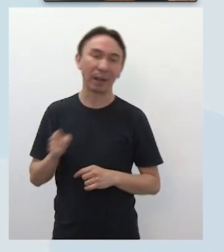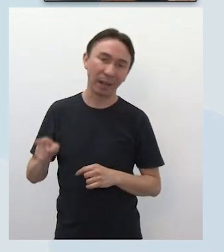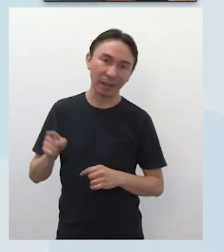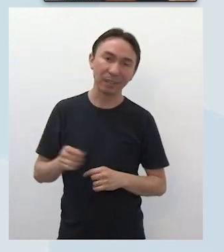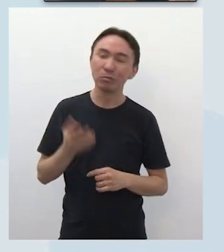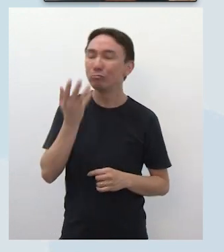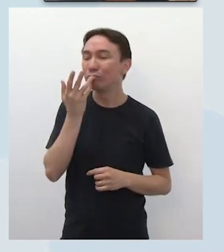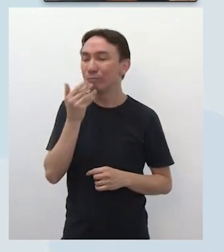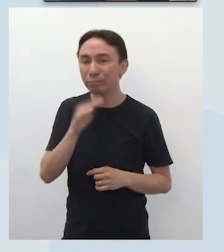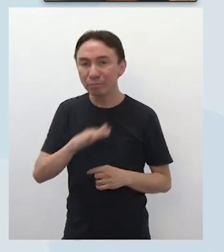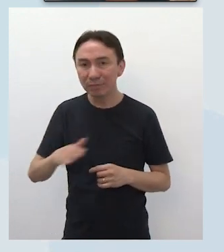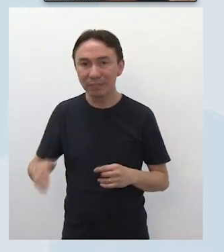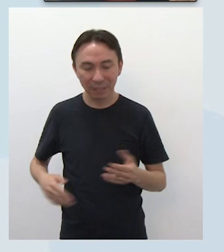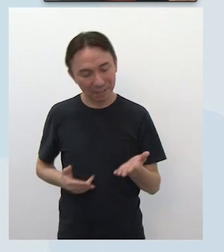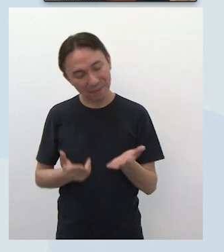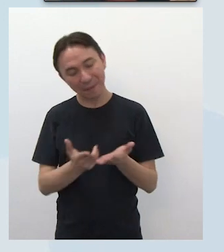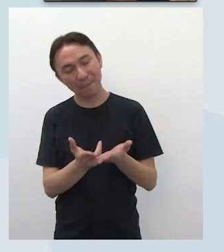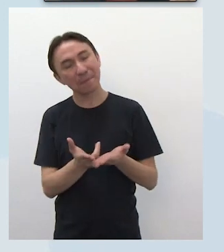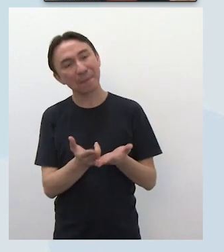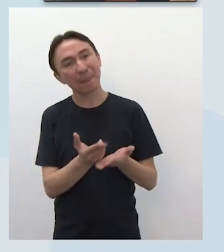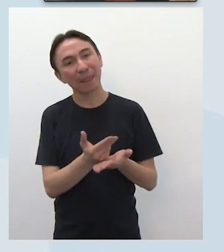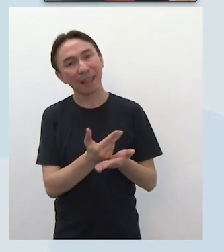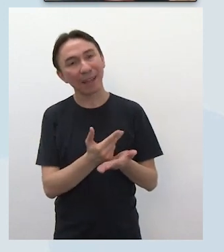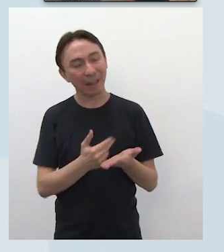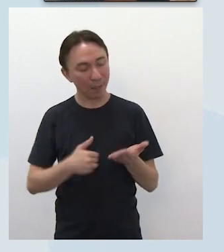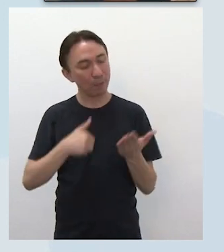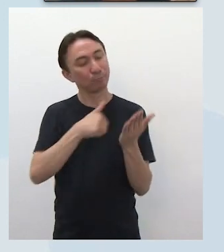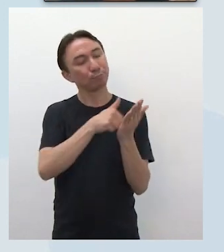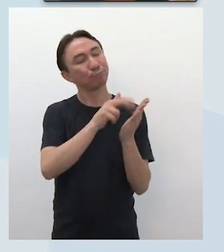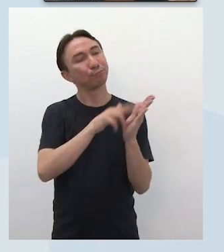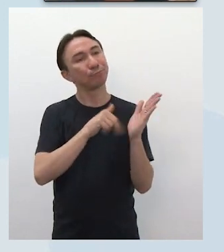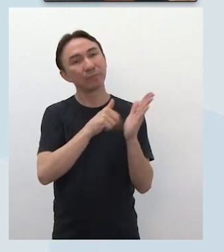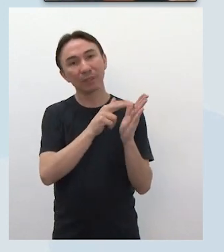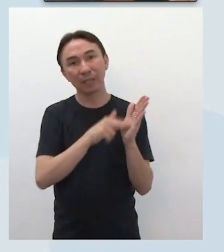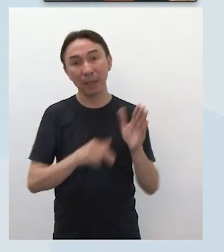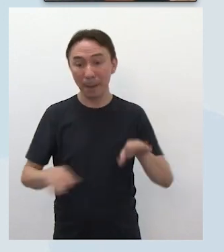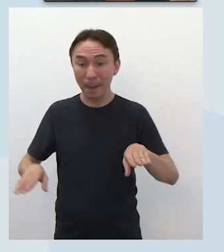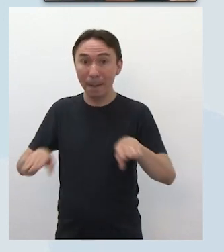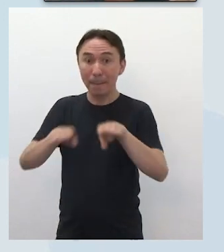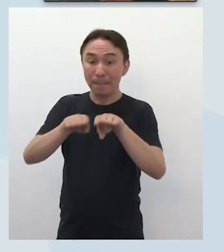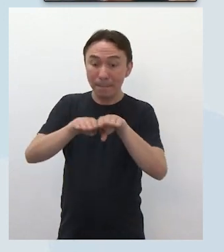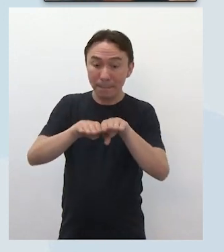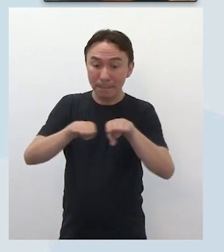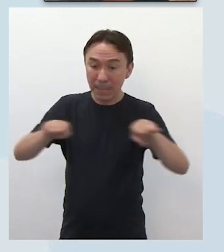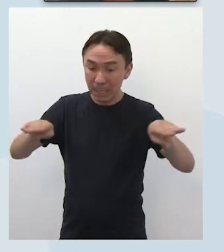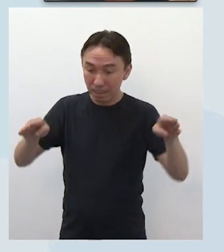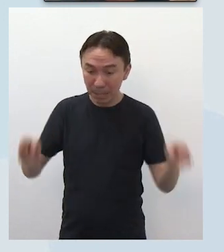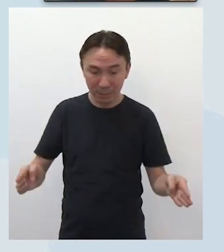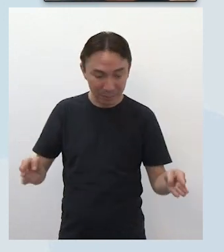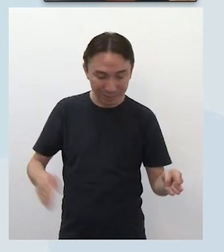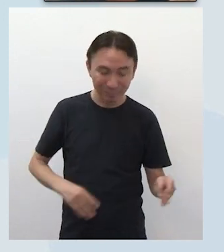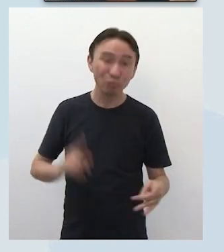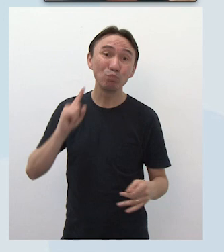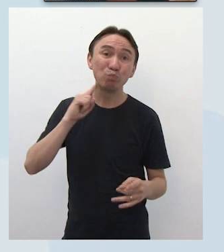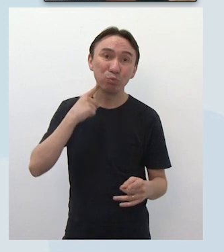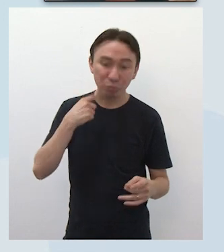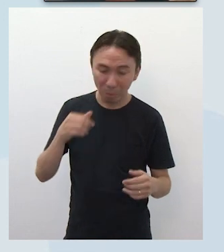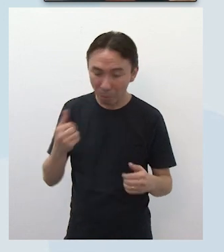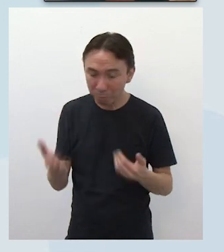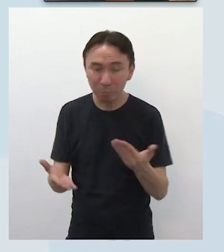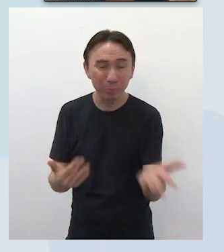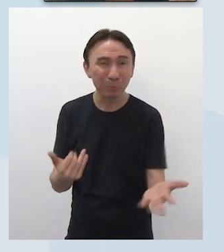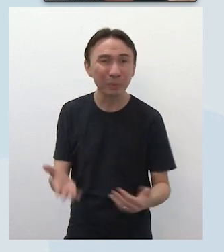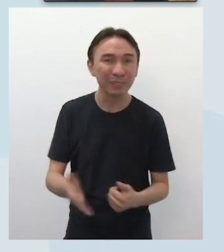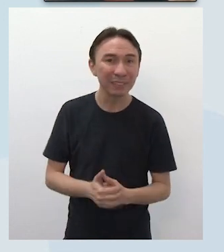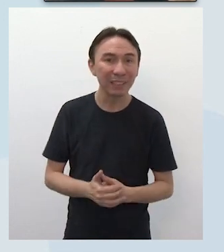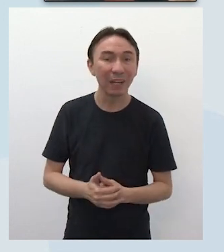pequena, que ao desenhar ou rabiscar ou pintar, suja a mesa, né? Então, quando ela consegue não sujar,